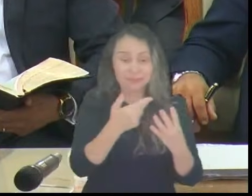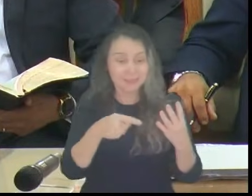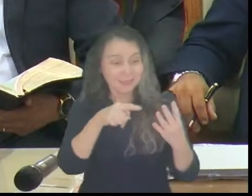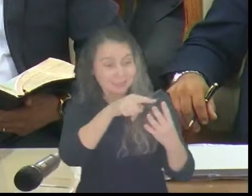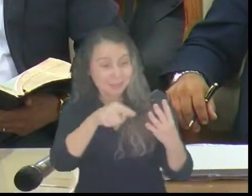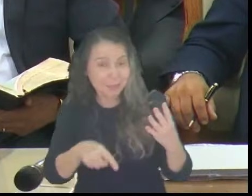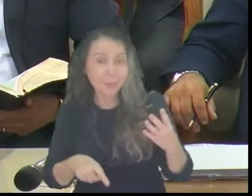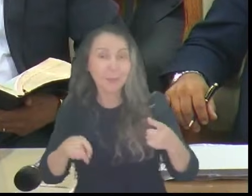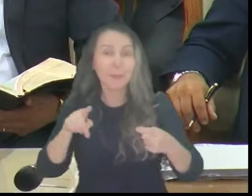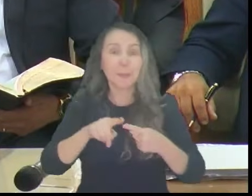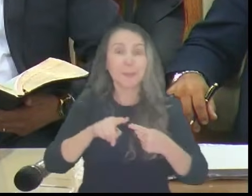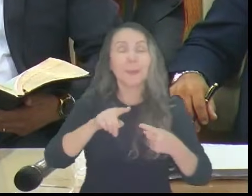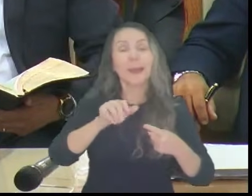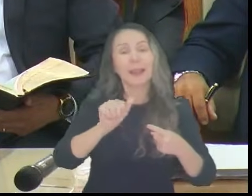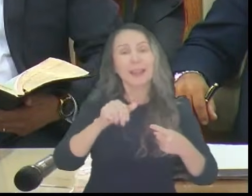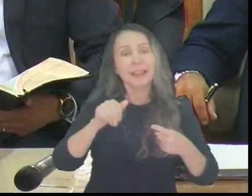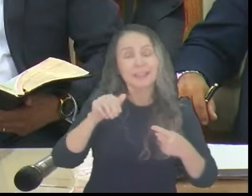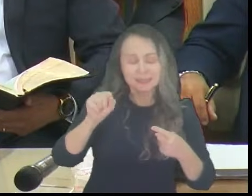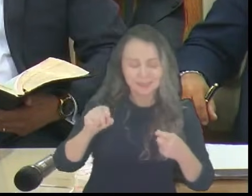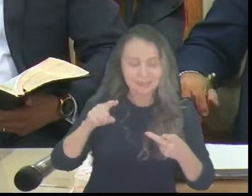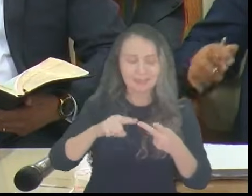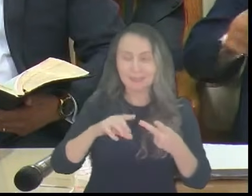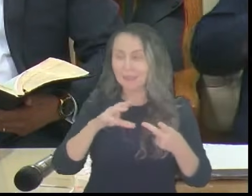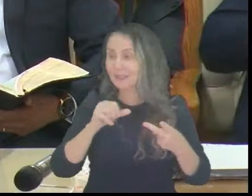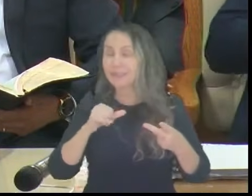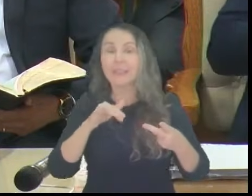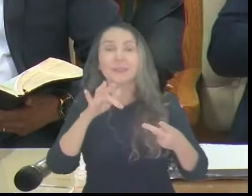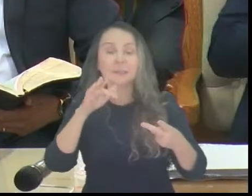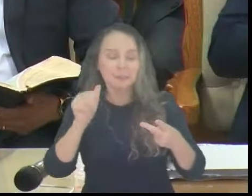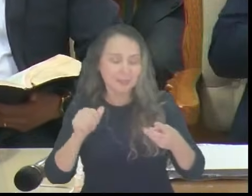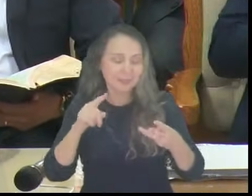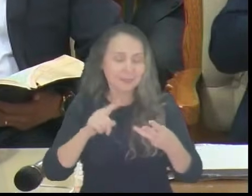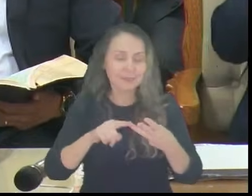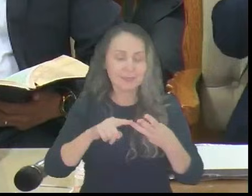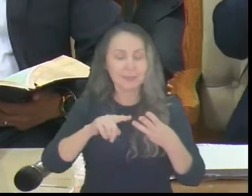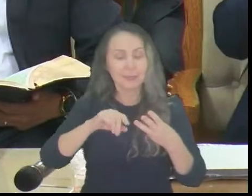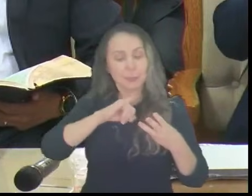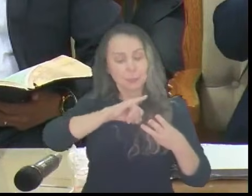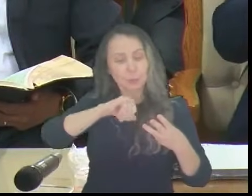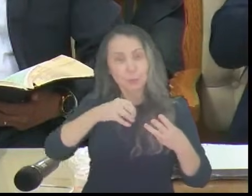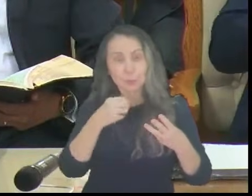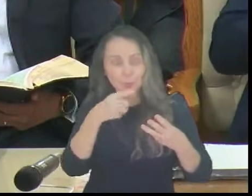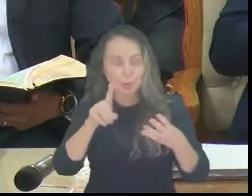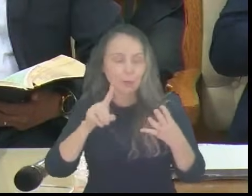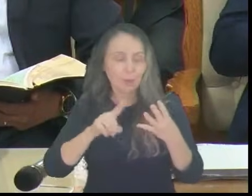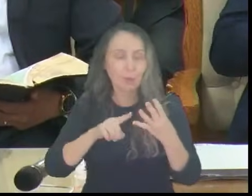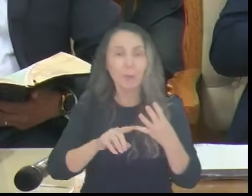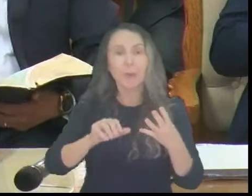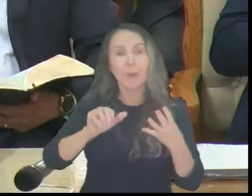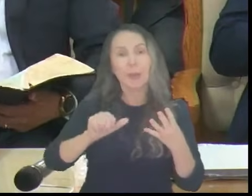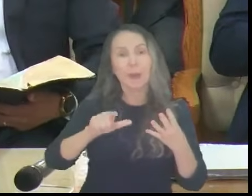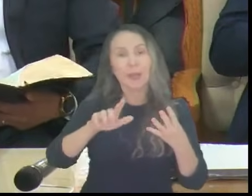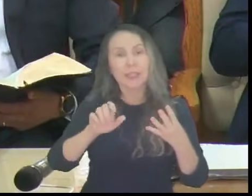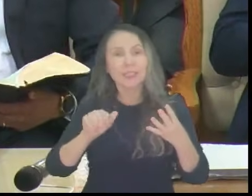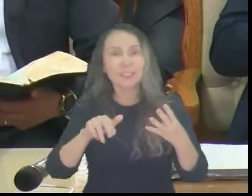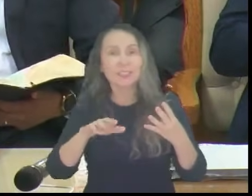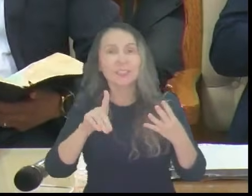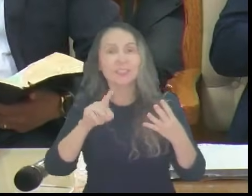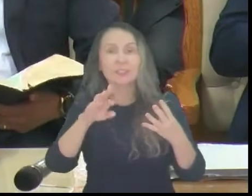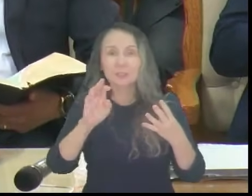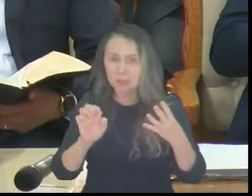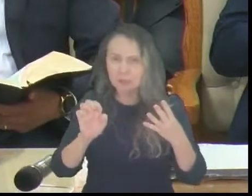Caifás, João e Alexandre vão se levantar. Já estão se levantando, jovens.